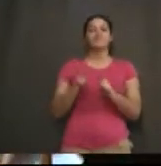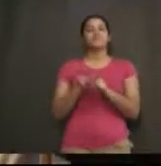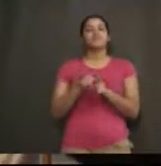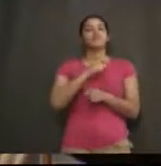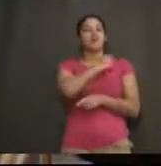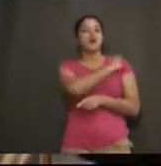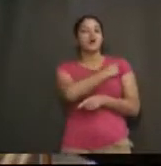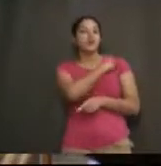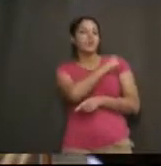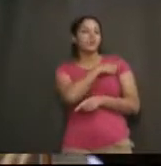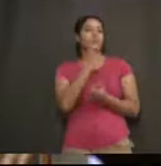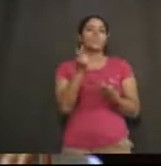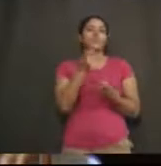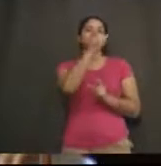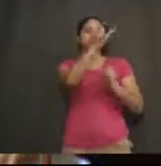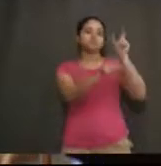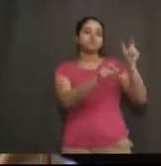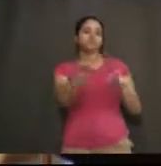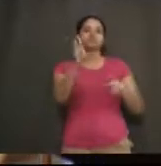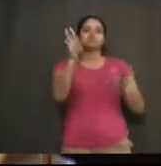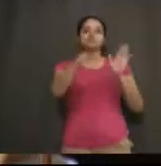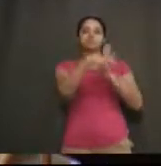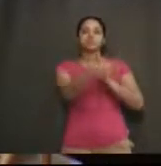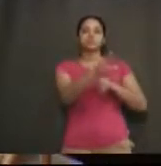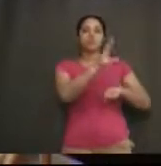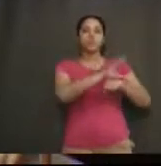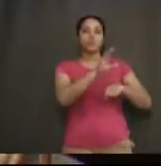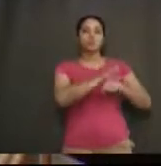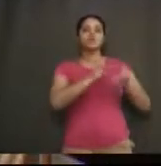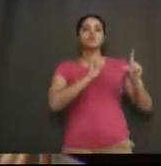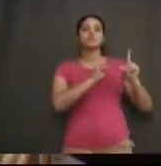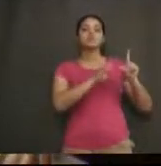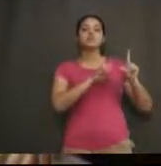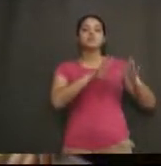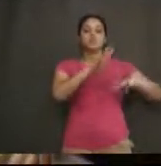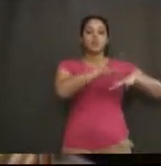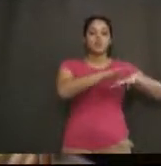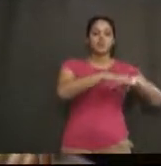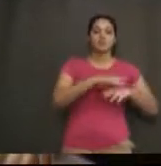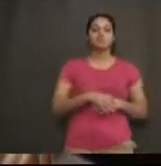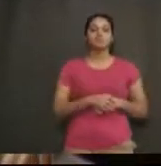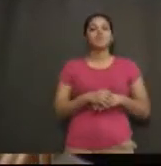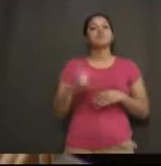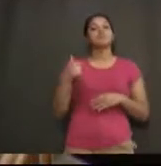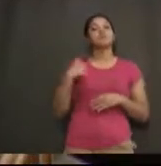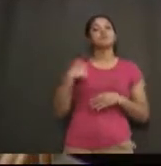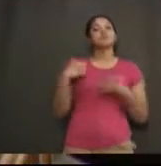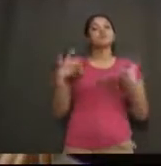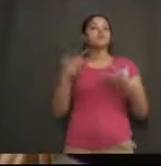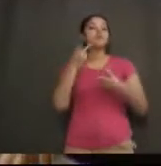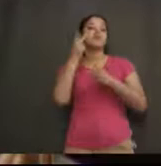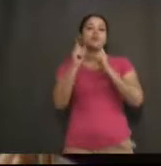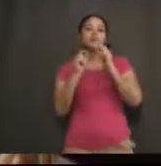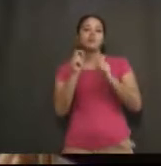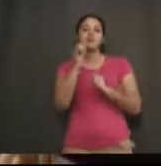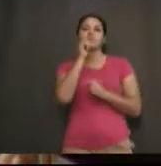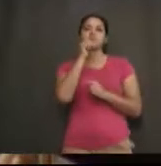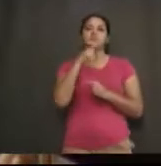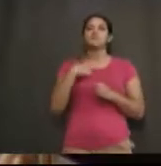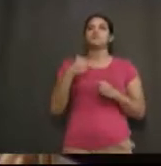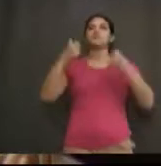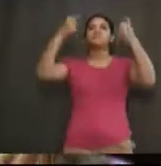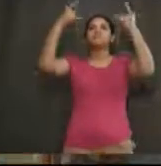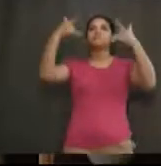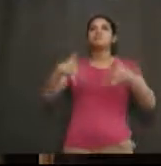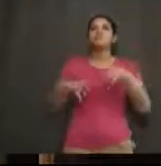estudantes, todos os discentes do curso de licenciatura em matemática, gostaria de dizer que não tem como expressar em